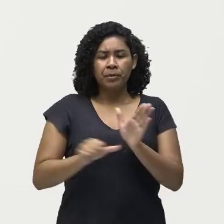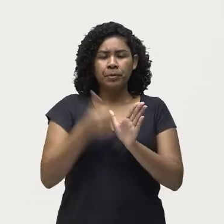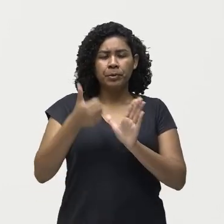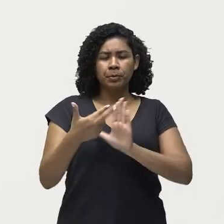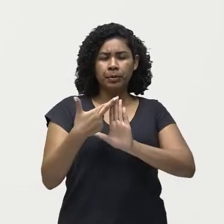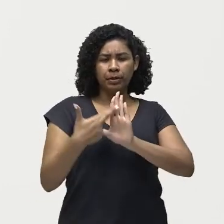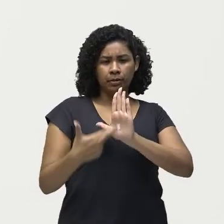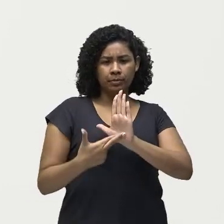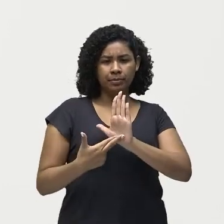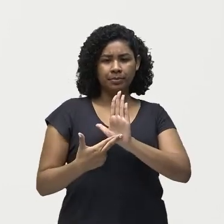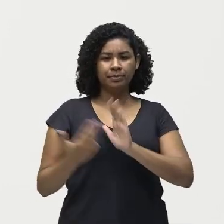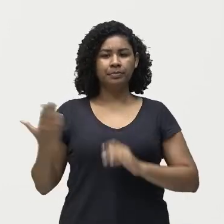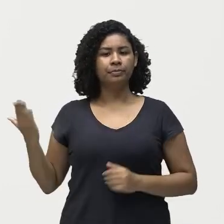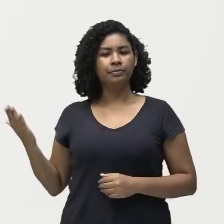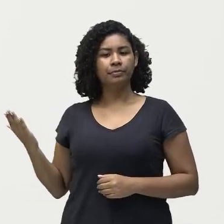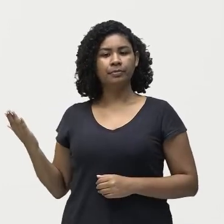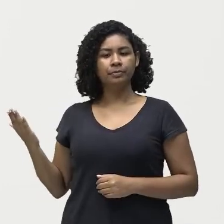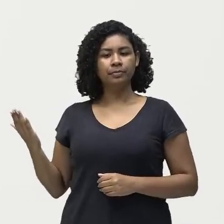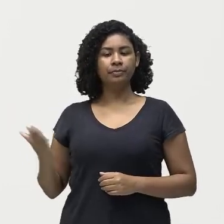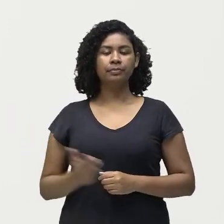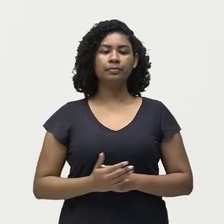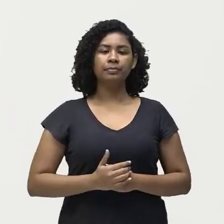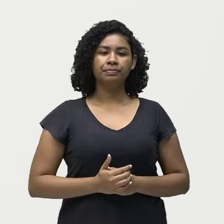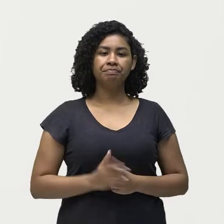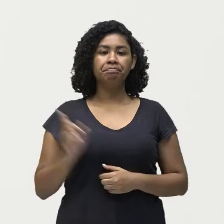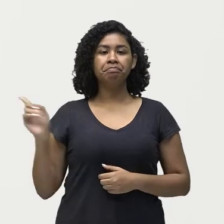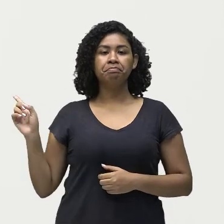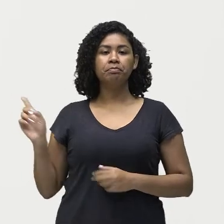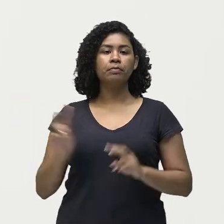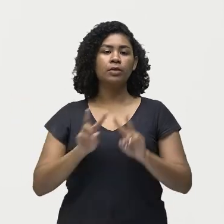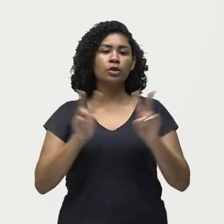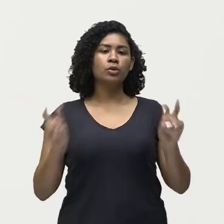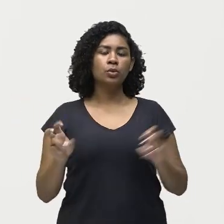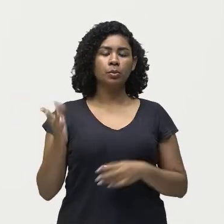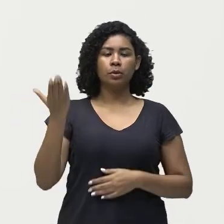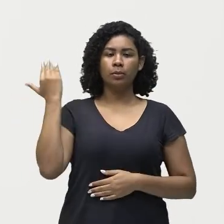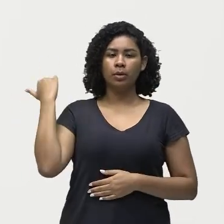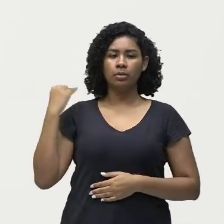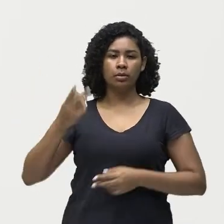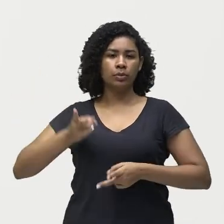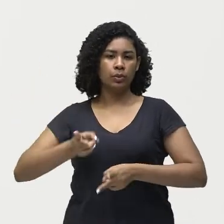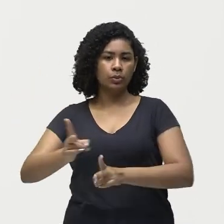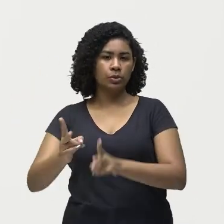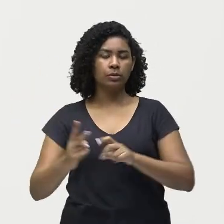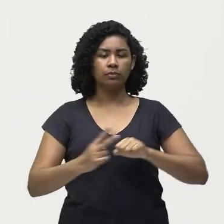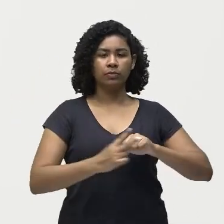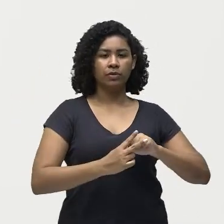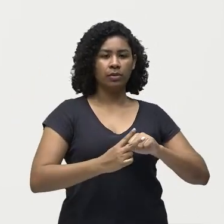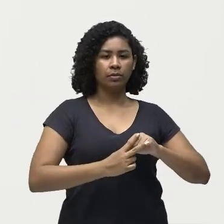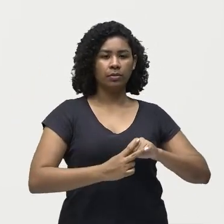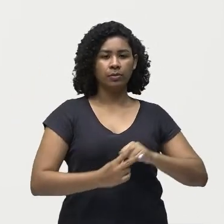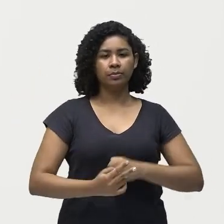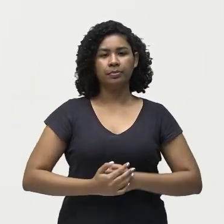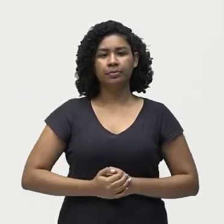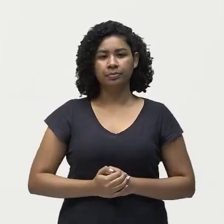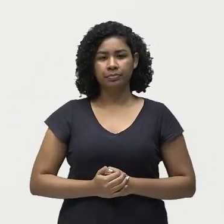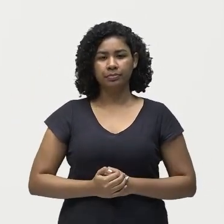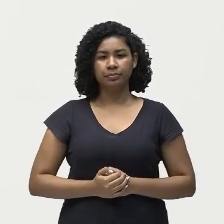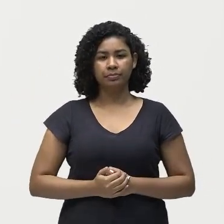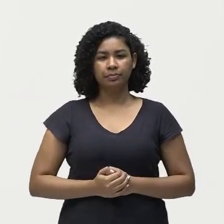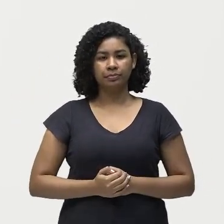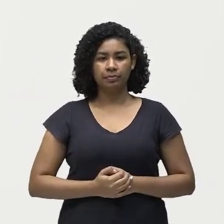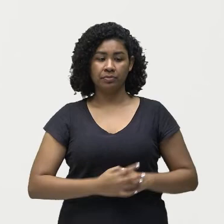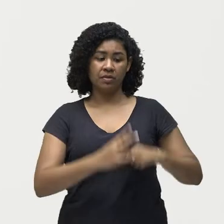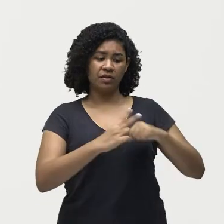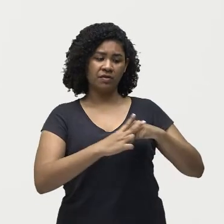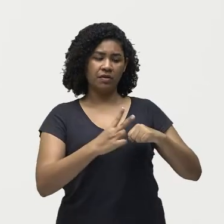o seguinte. Então aqui nós estamos falando de quem? Do past continuous verbs, né? Então os verbos com o final